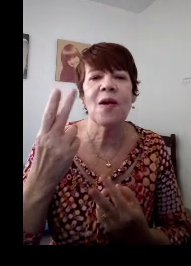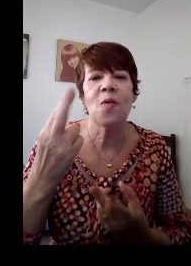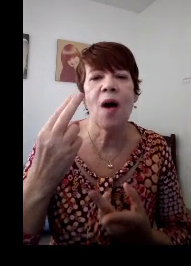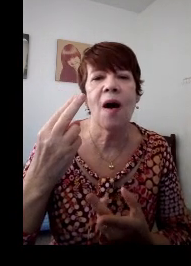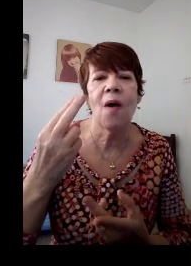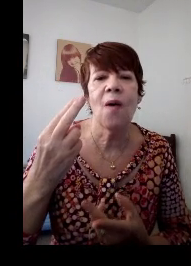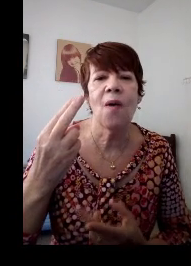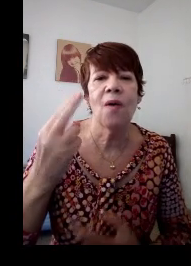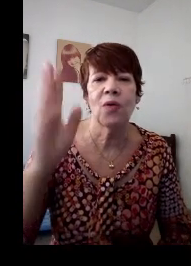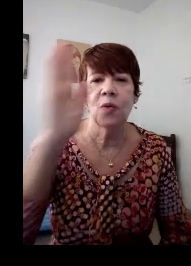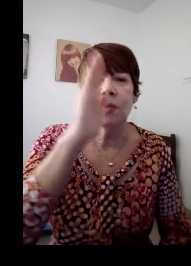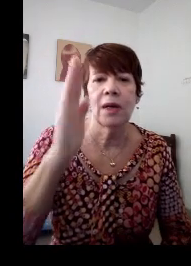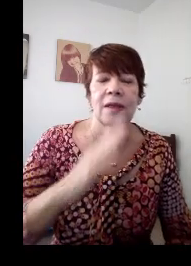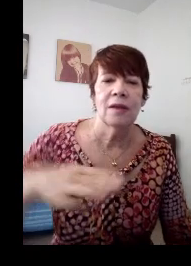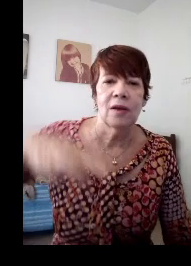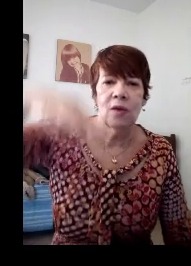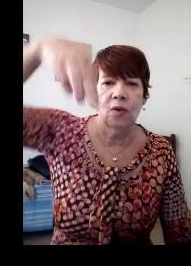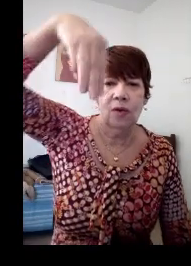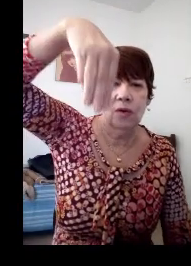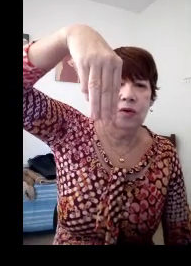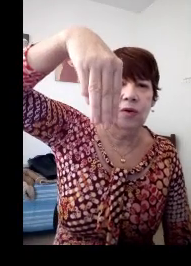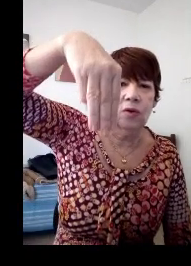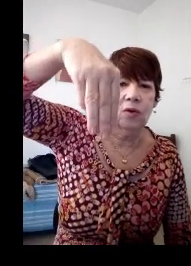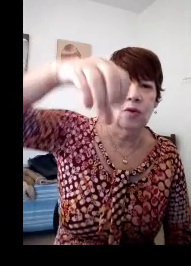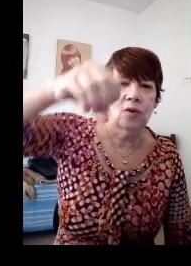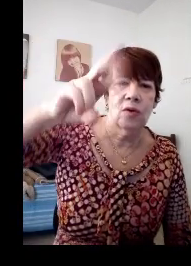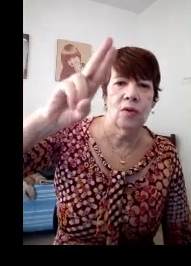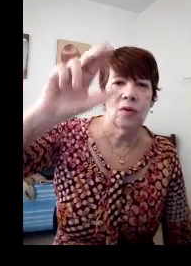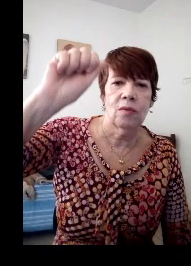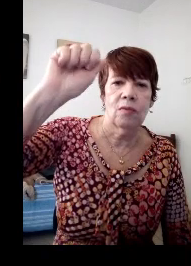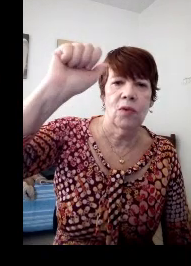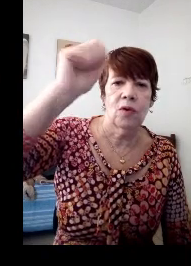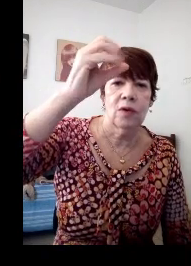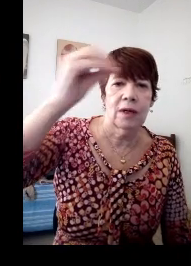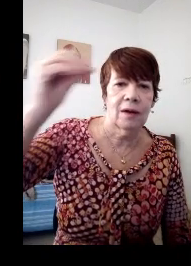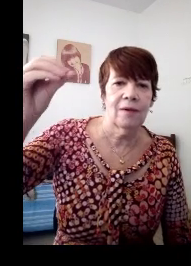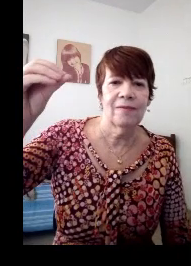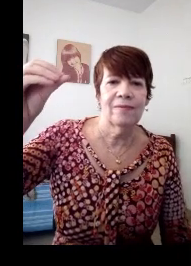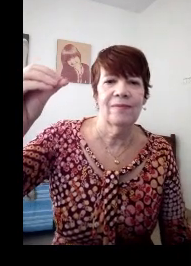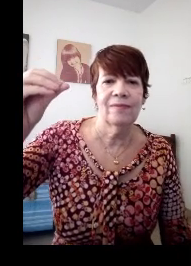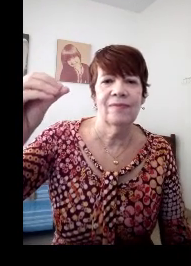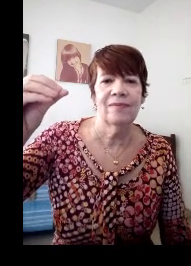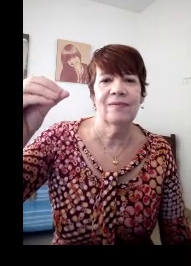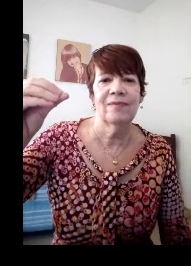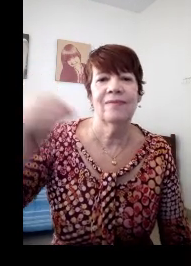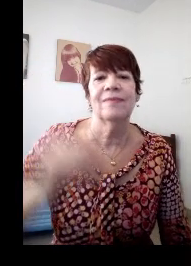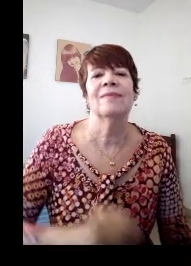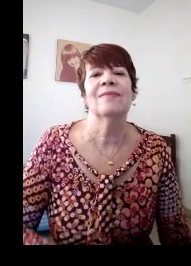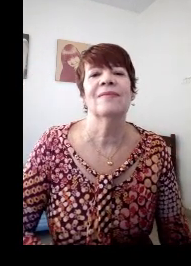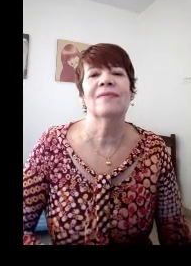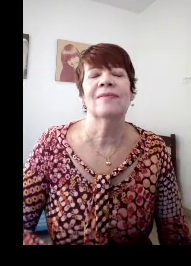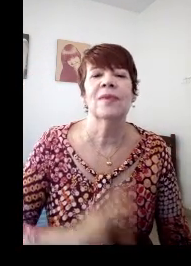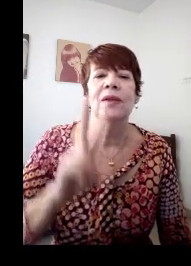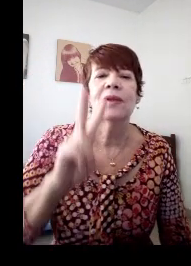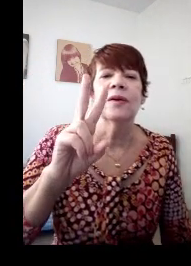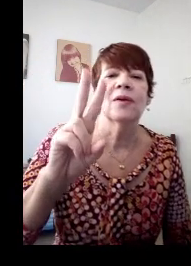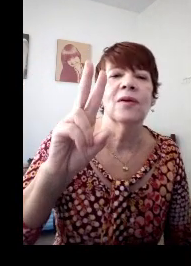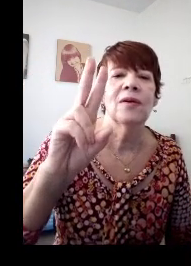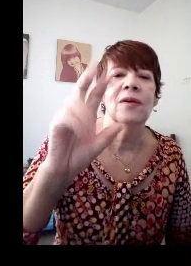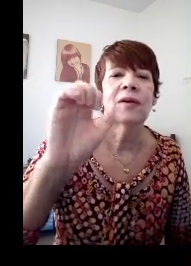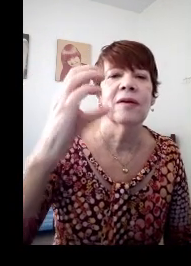o vice-presidente, o Mourão, né? Como se ele fosse o vice-presidente do Brasil,